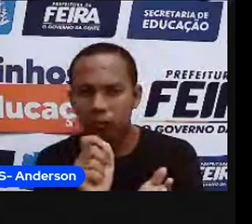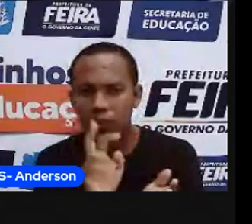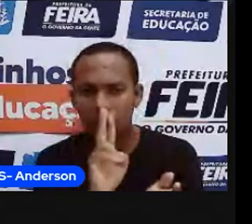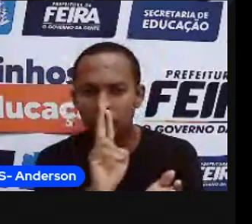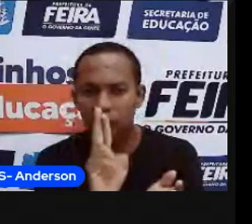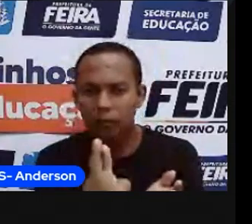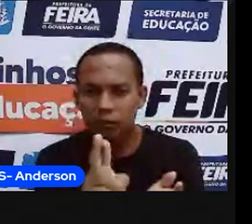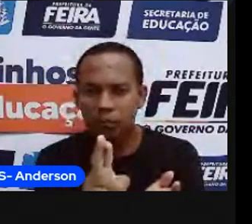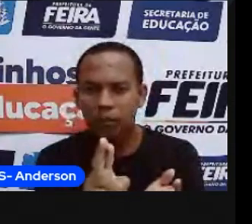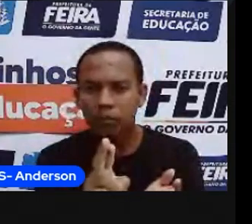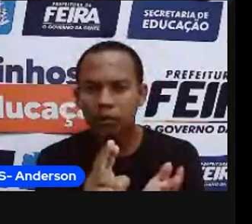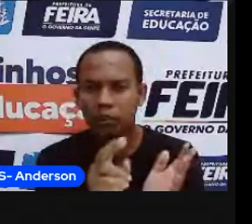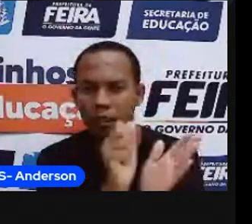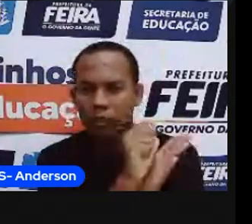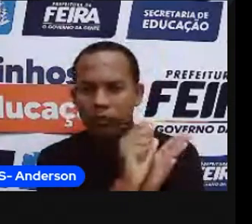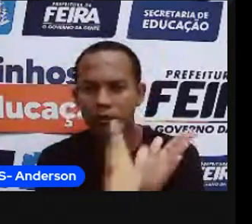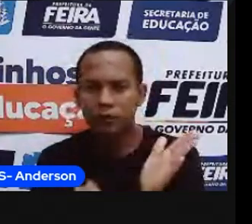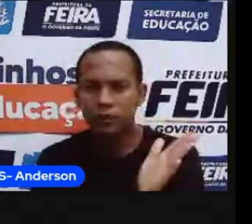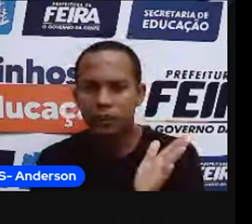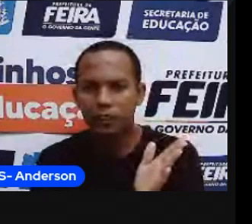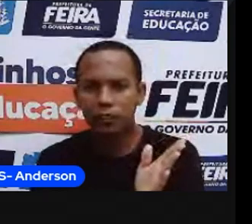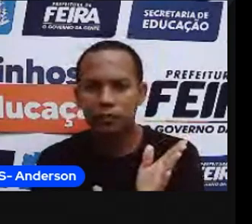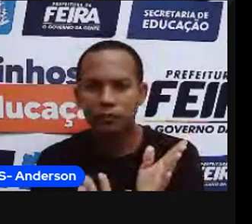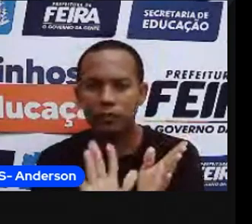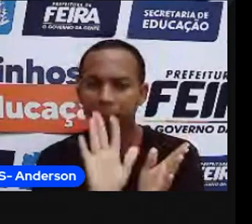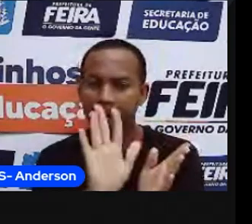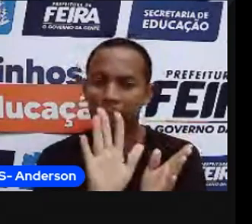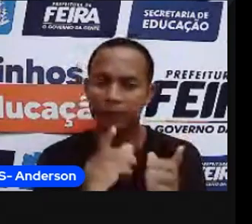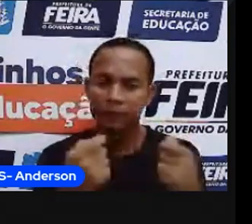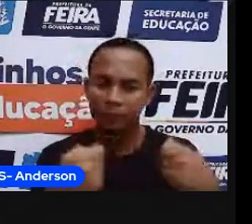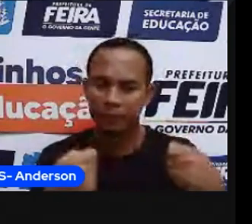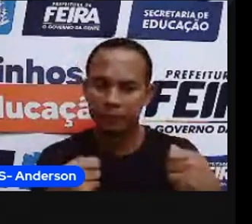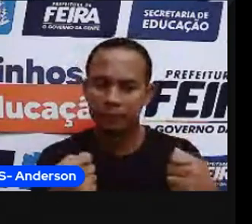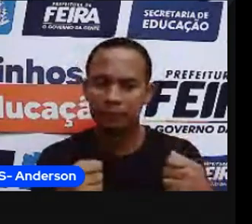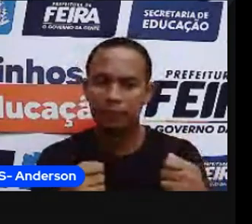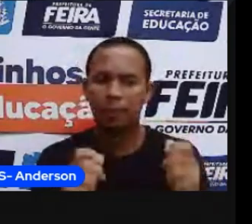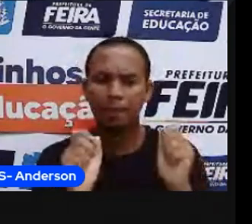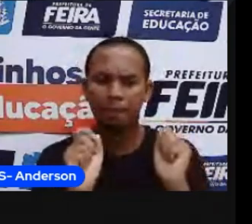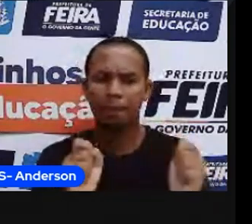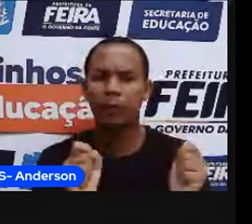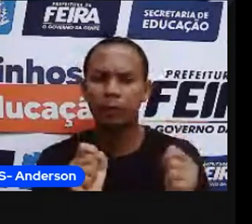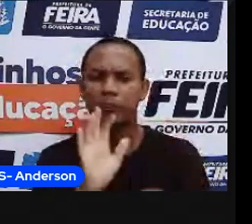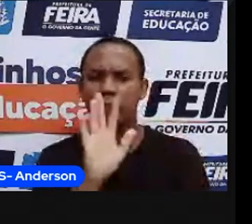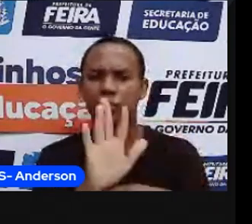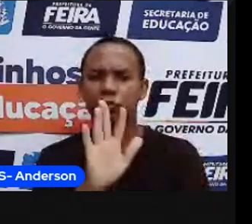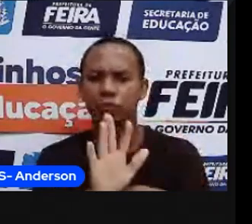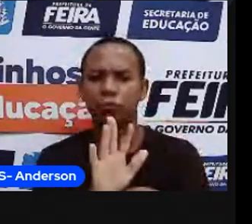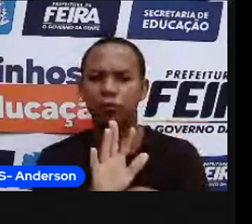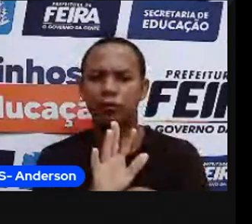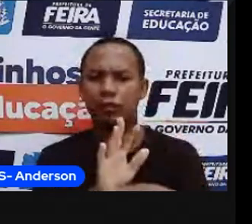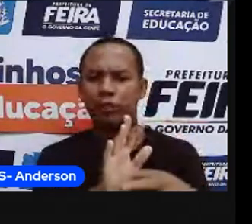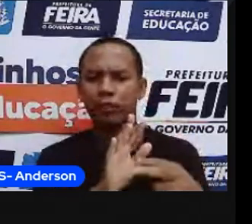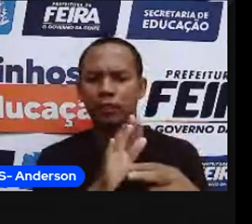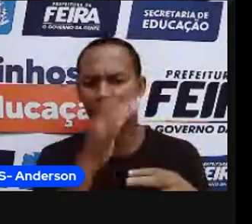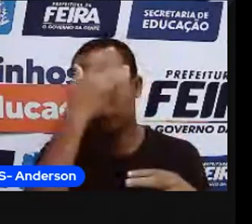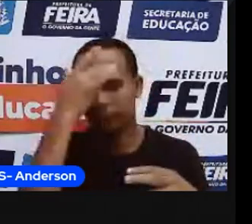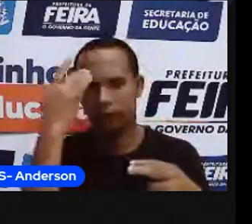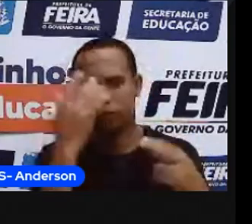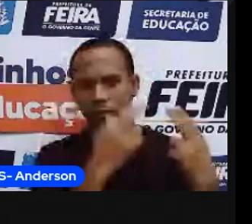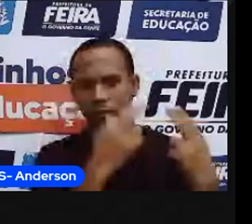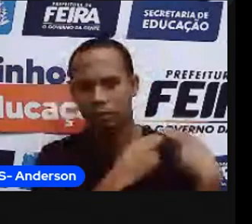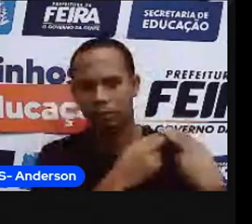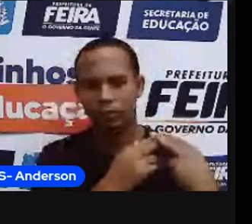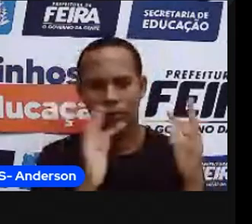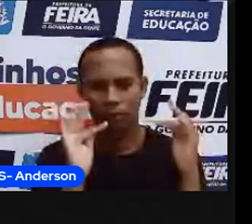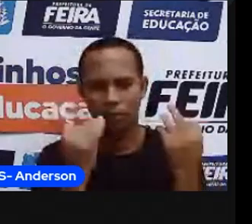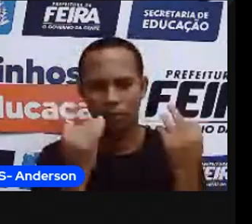atividade. Caso precise, peça a ajuda de um adulto, né? E aí tem uma chargezinha falando sobre a poluição do